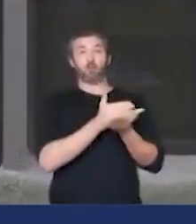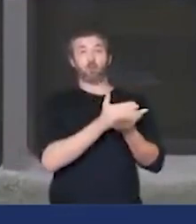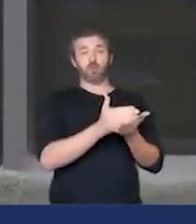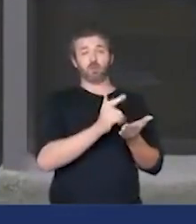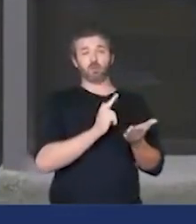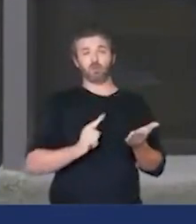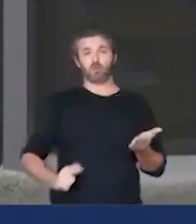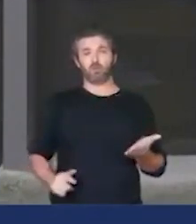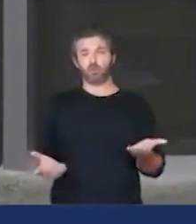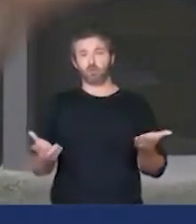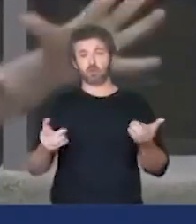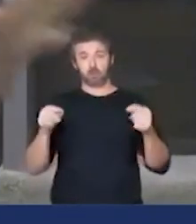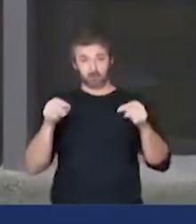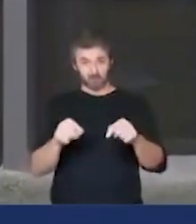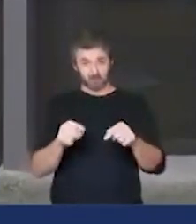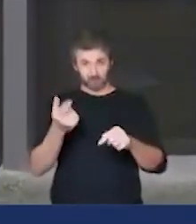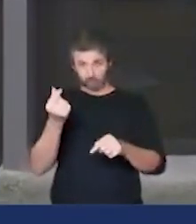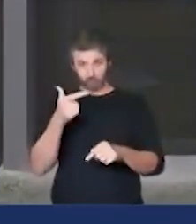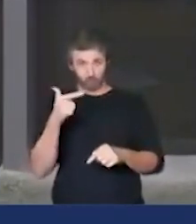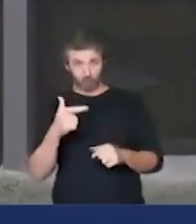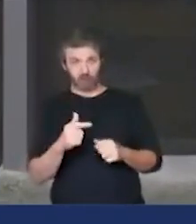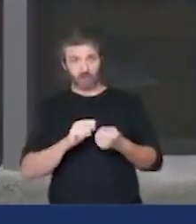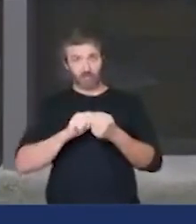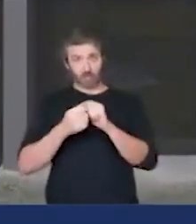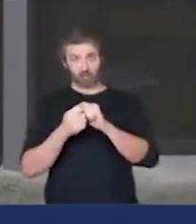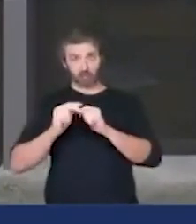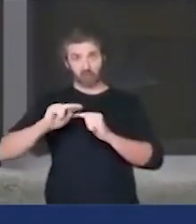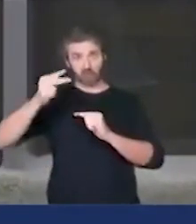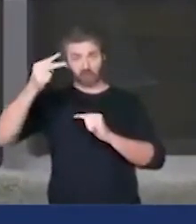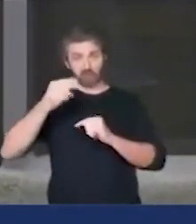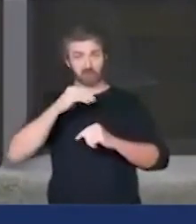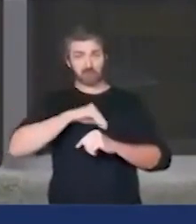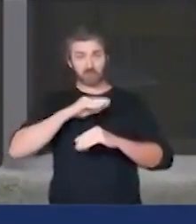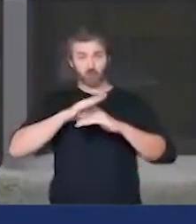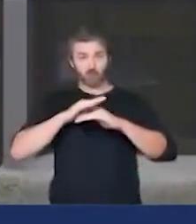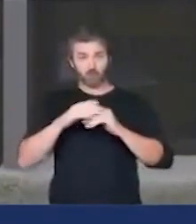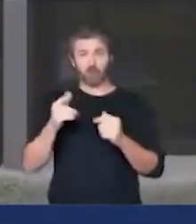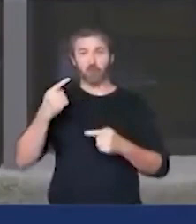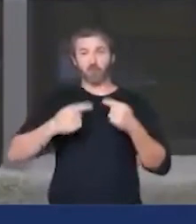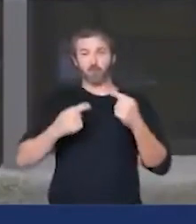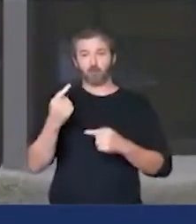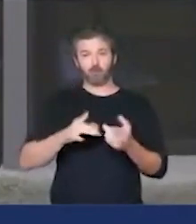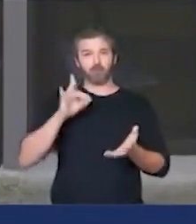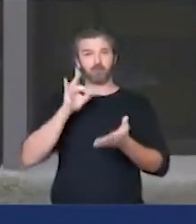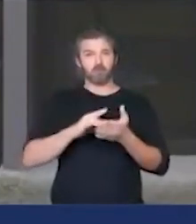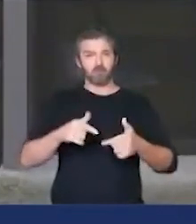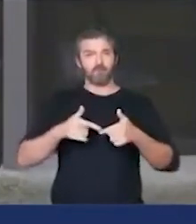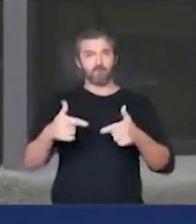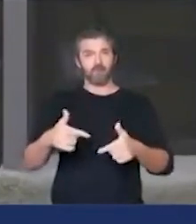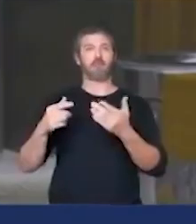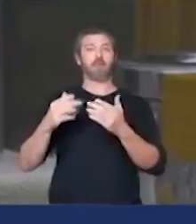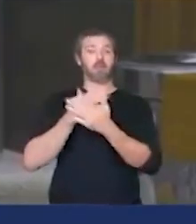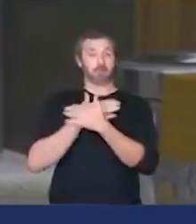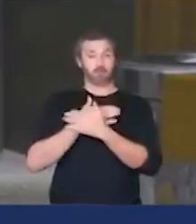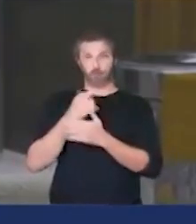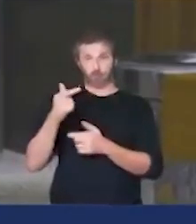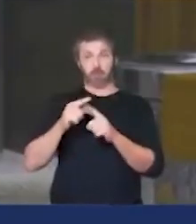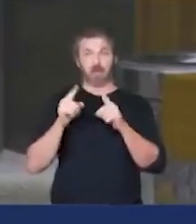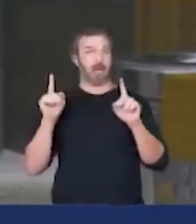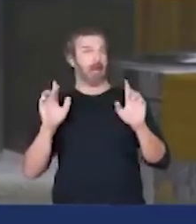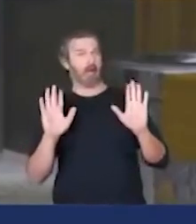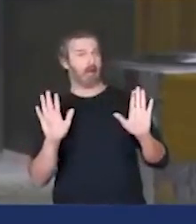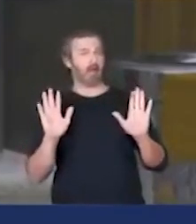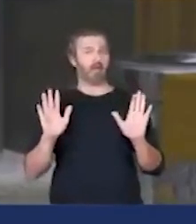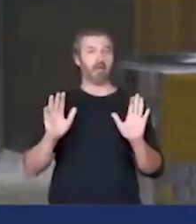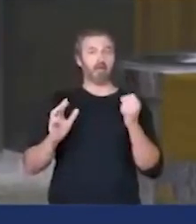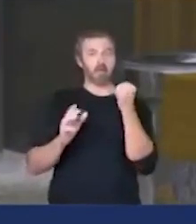no início do governo. Para isso não se tem dinheiro, para reajustar o salário mínimo, para ter política de fato de enfrentamento à fome. Agora,